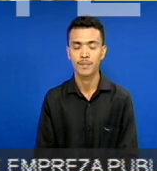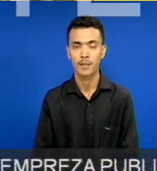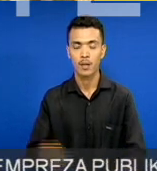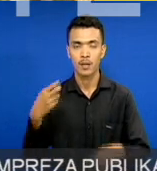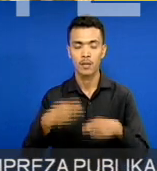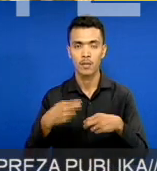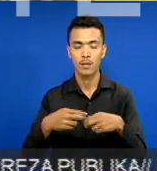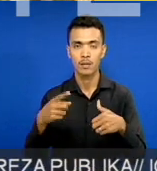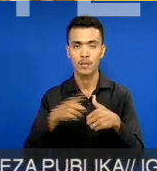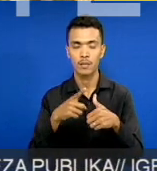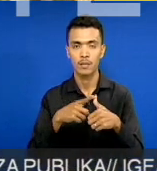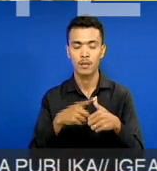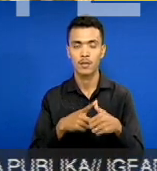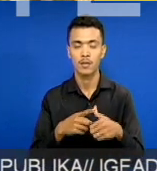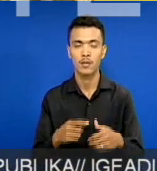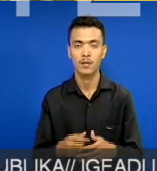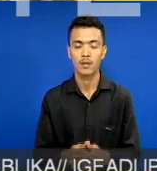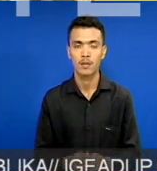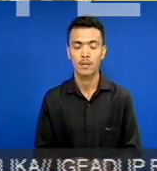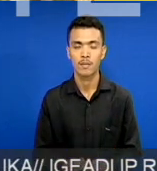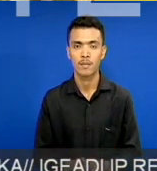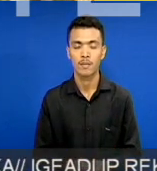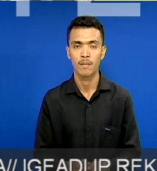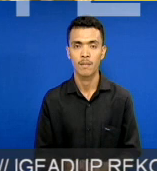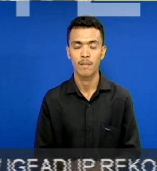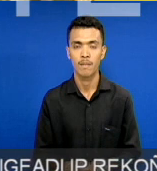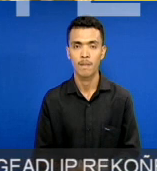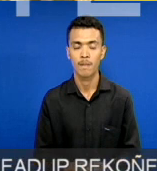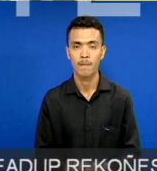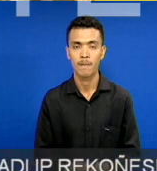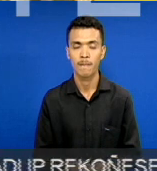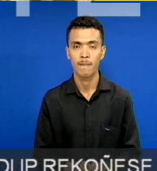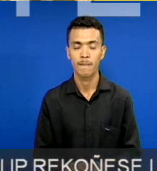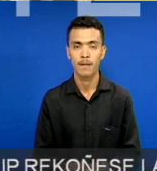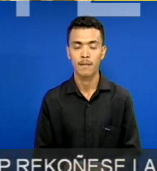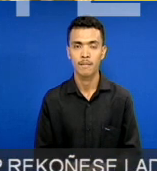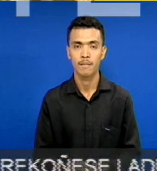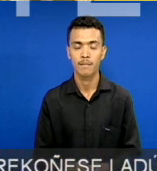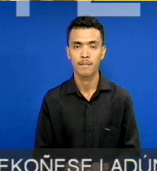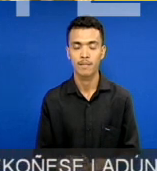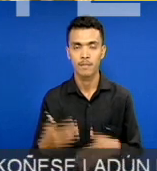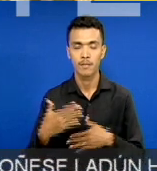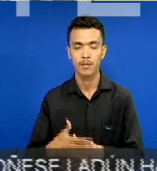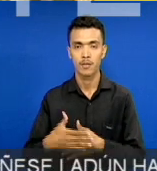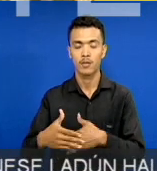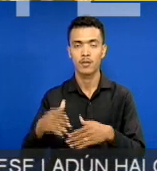ke sta internet tamba da rumah prosesun ema bar da rumah holas ke sta internet antau ne lento da prosesun tu an